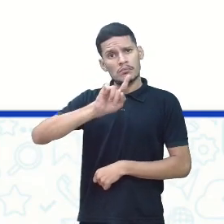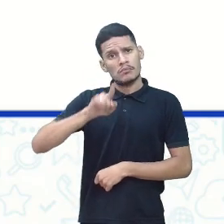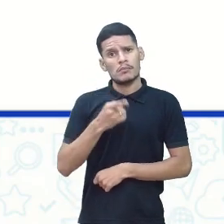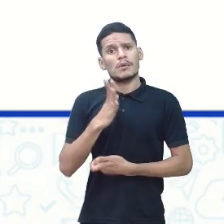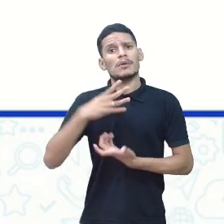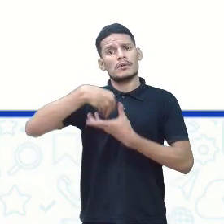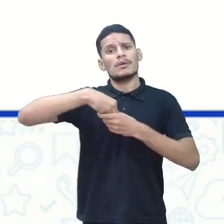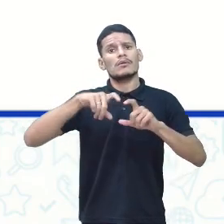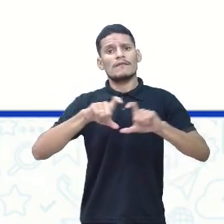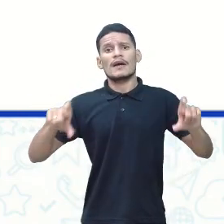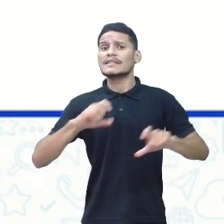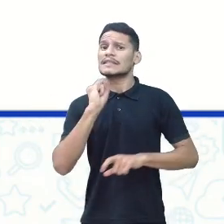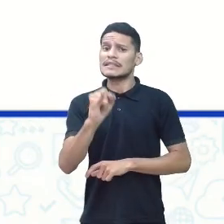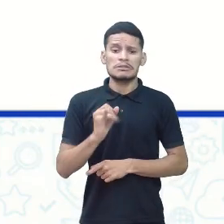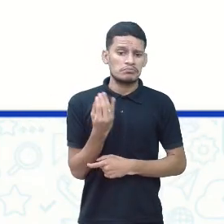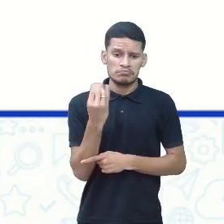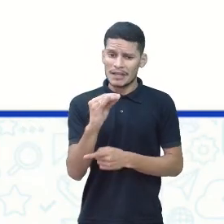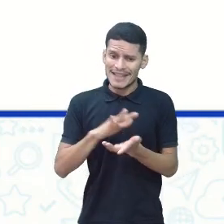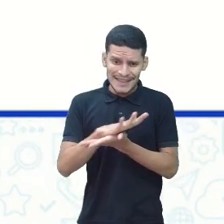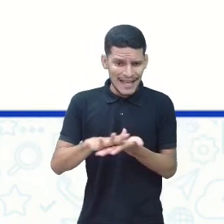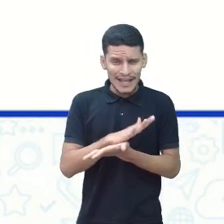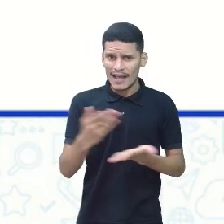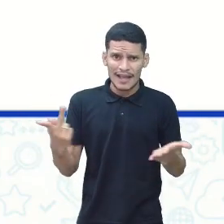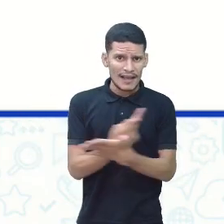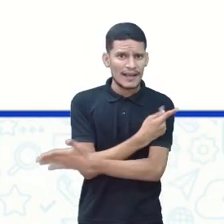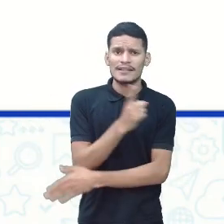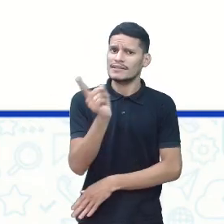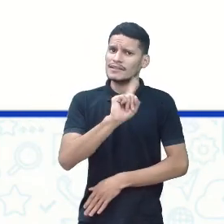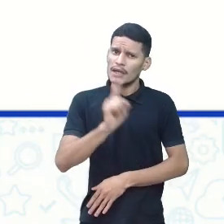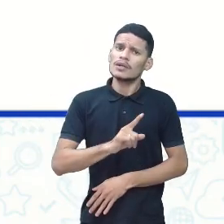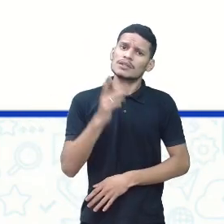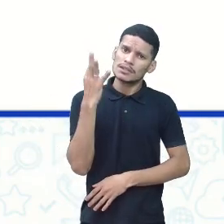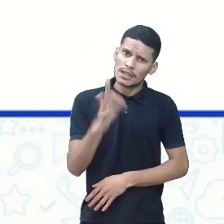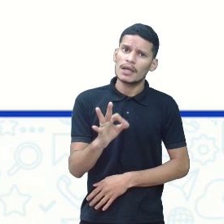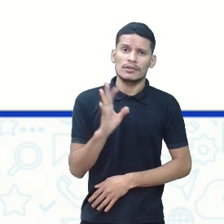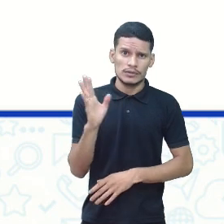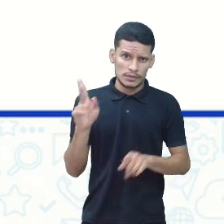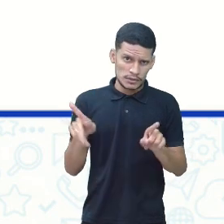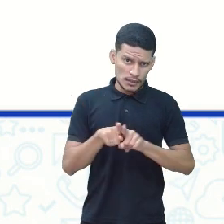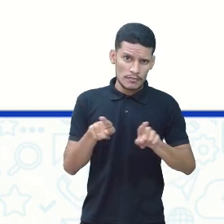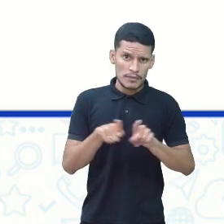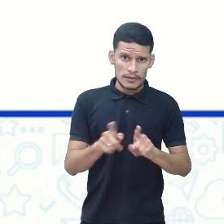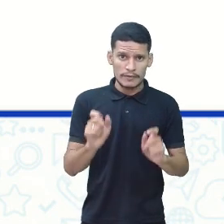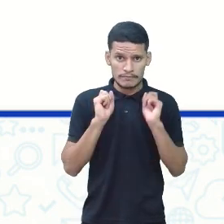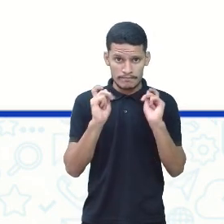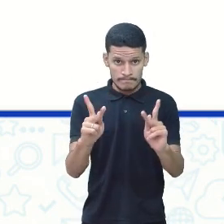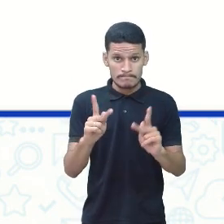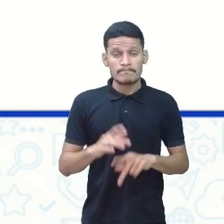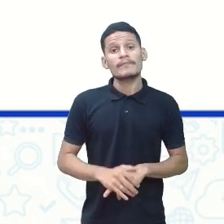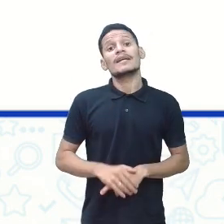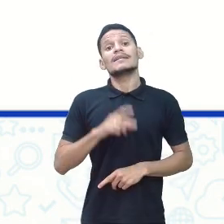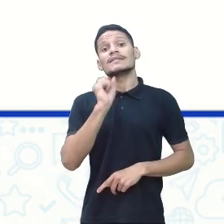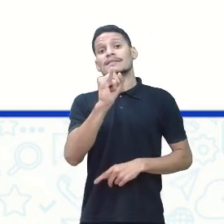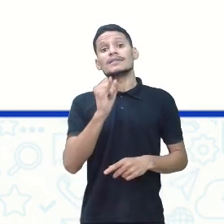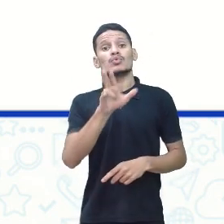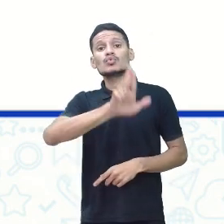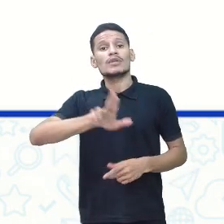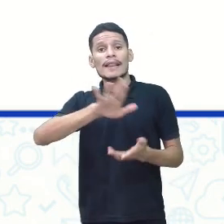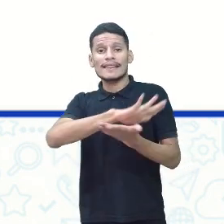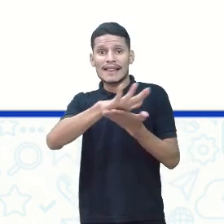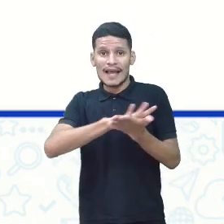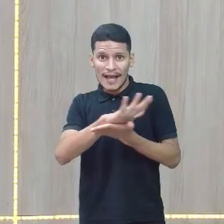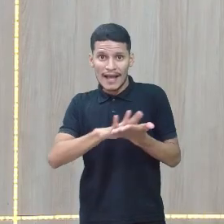Se você não colocar a vírgula, não está errado. Está correto também, tá? Então, se não usar, não está